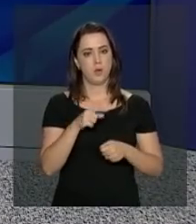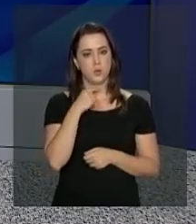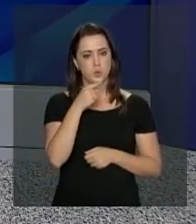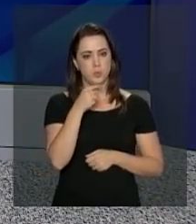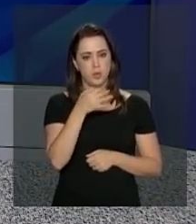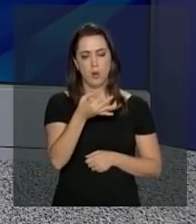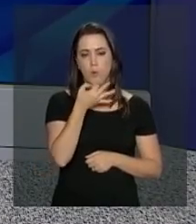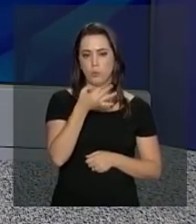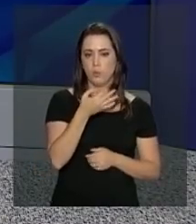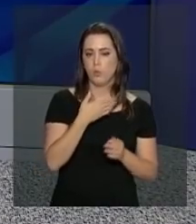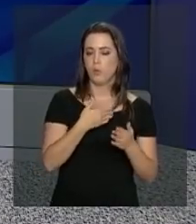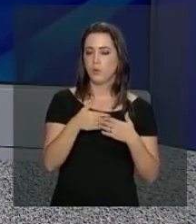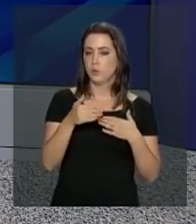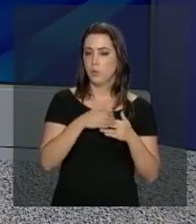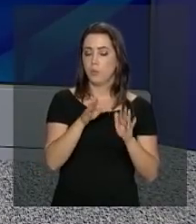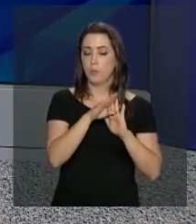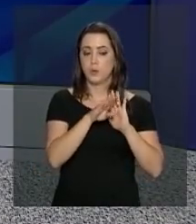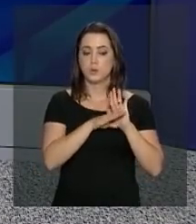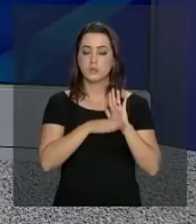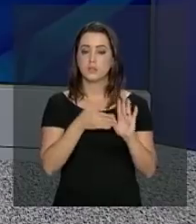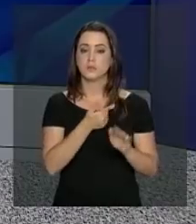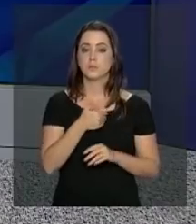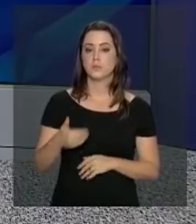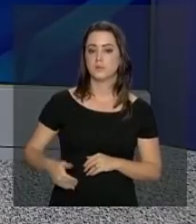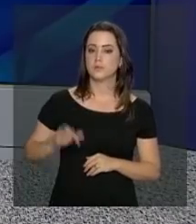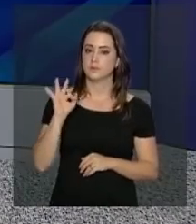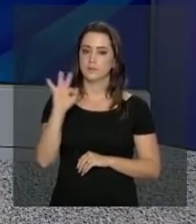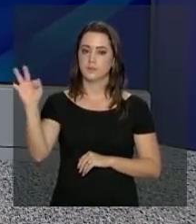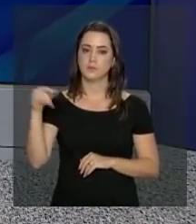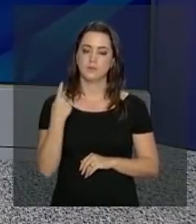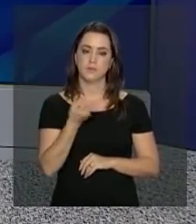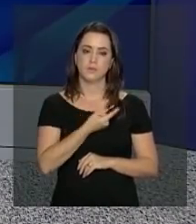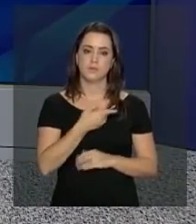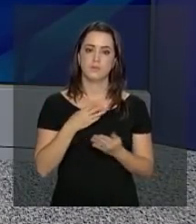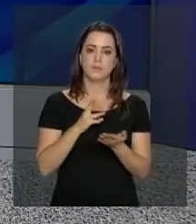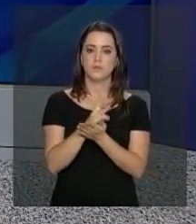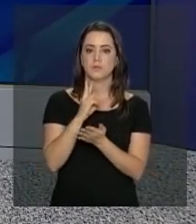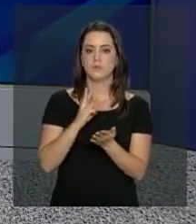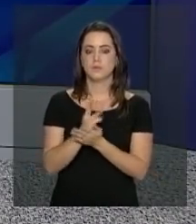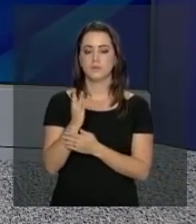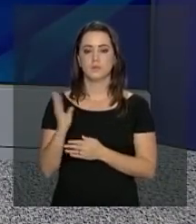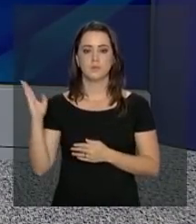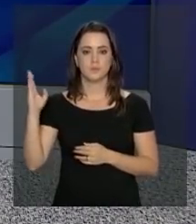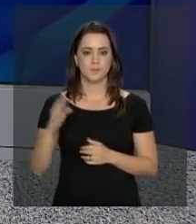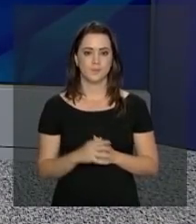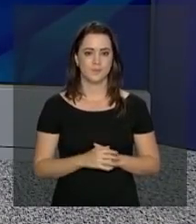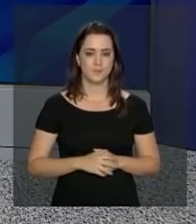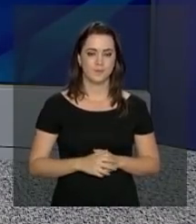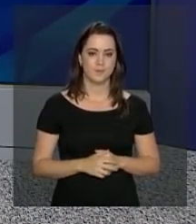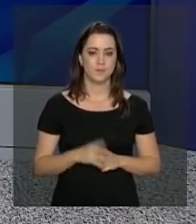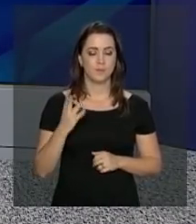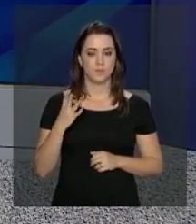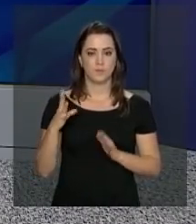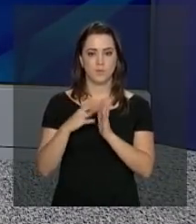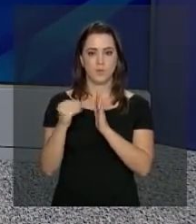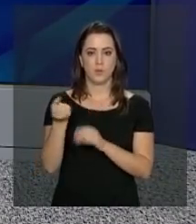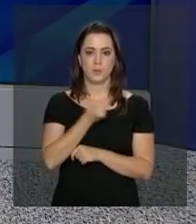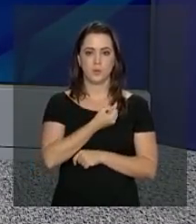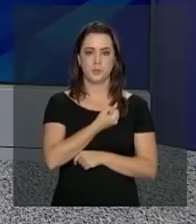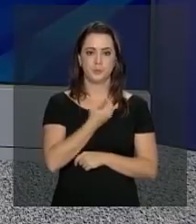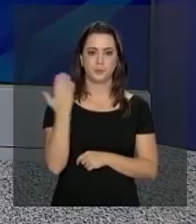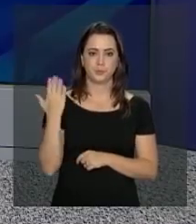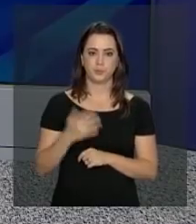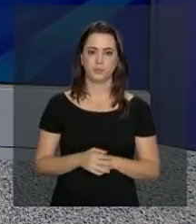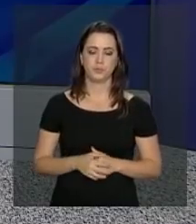pode ainda mandar sugestões de reportagens ou dúvidas sobre programas, ações do governo federal para o nosso WhatsApp, nesse número aqui, 619